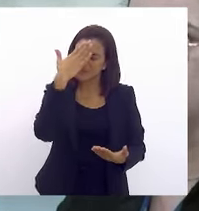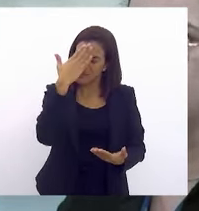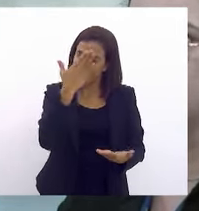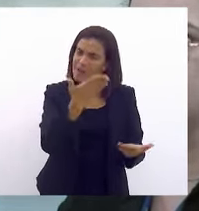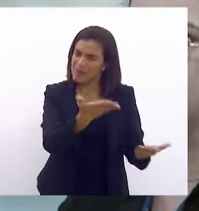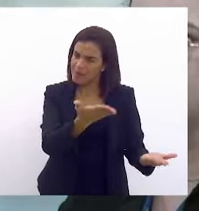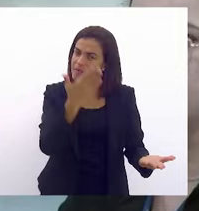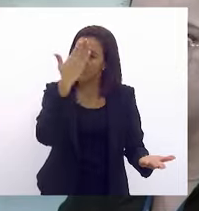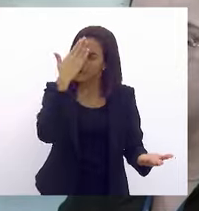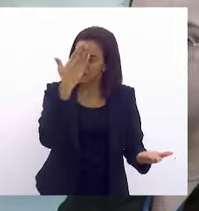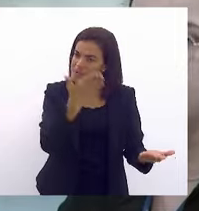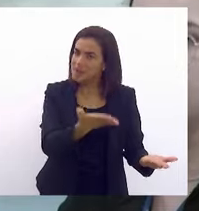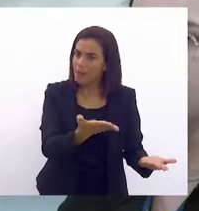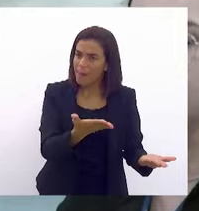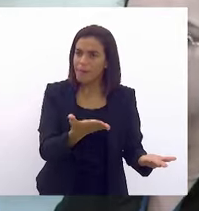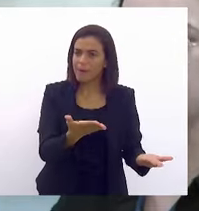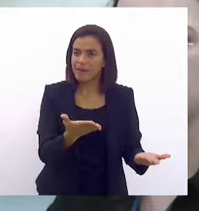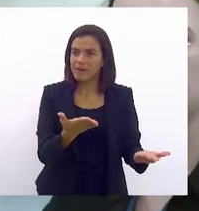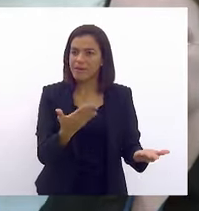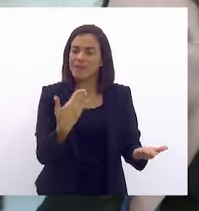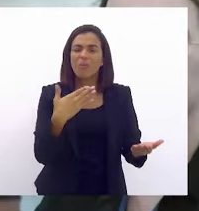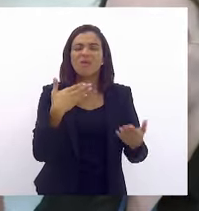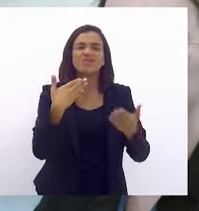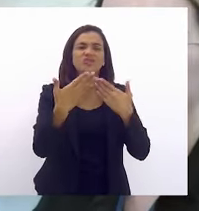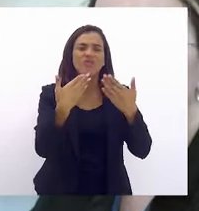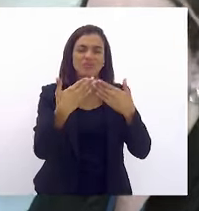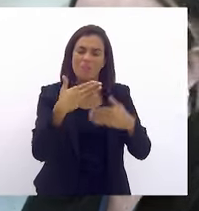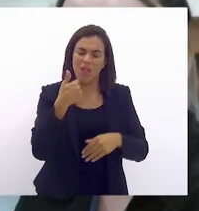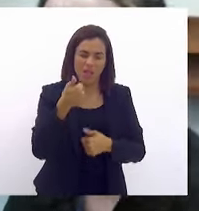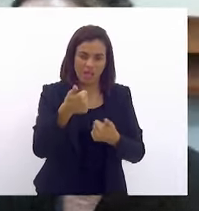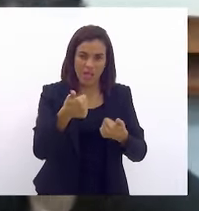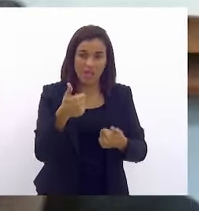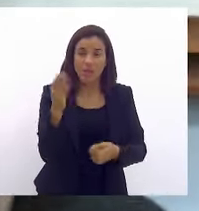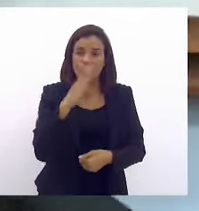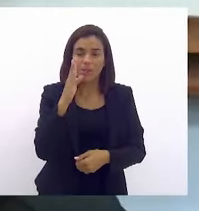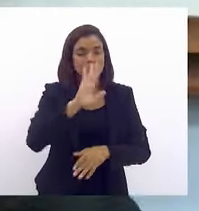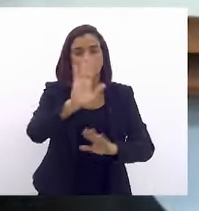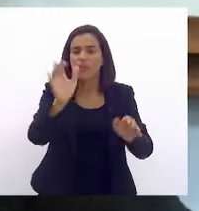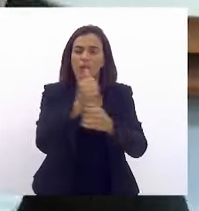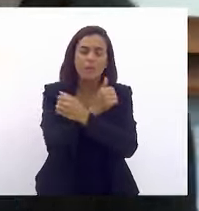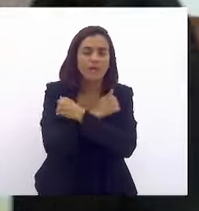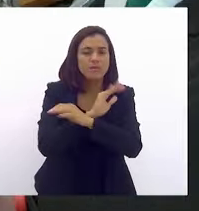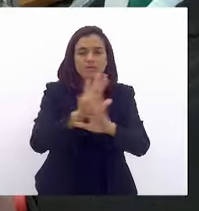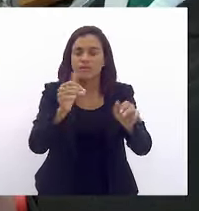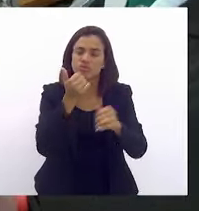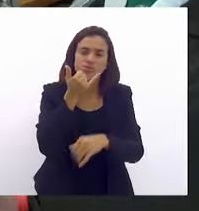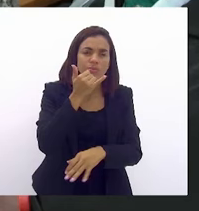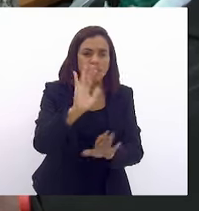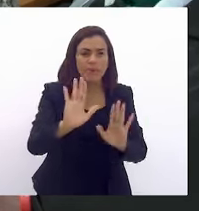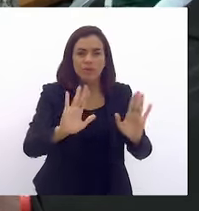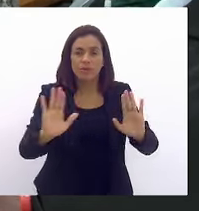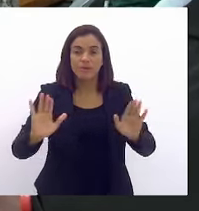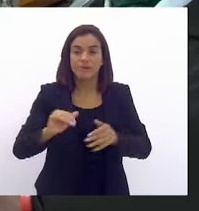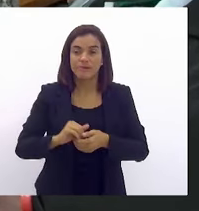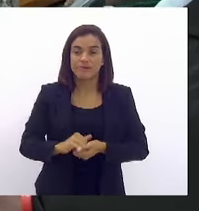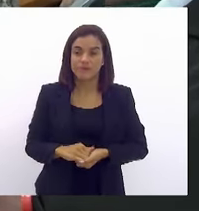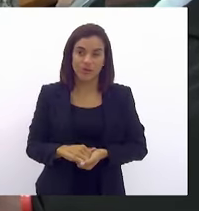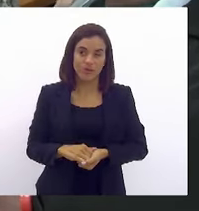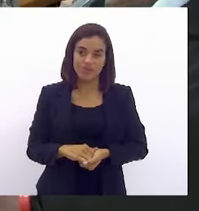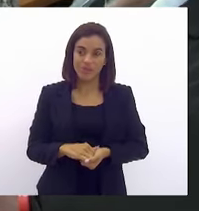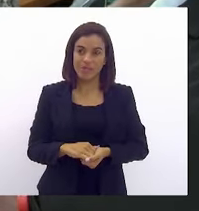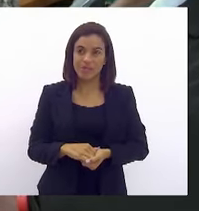Vila Verão, parece lá que a gente conversa mais. Tá? Eu estou sem hora agora. Tá bom, gente? Um abraço para todos. Desculpa aí. Né?